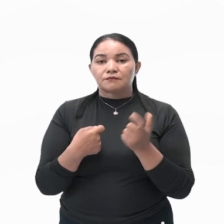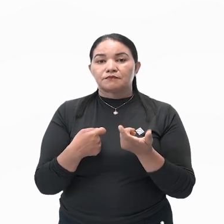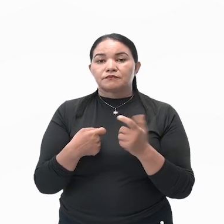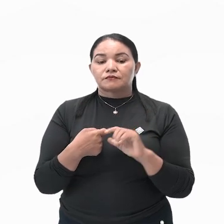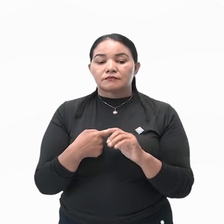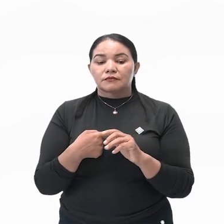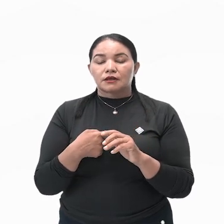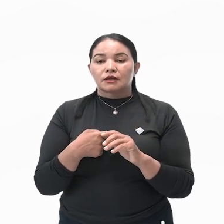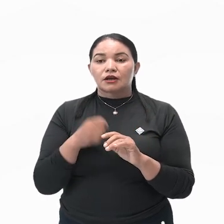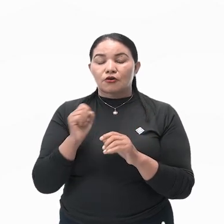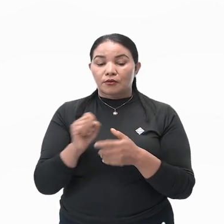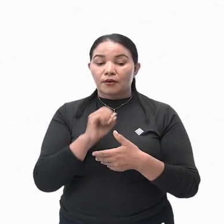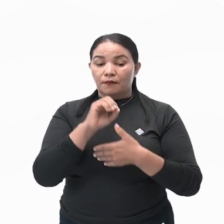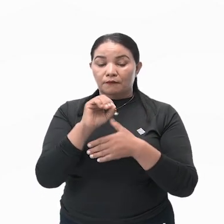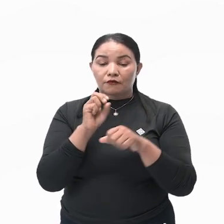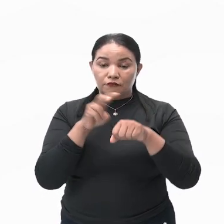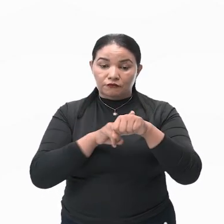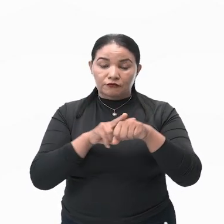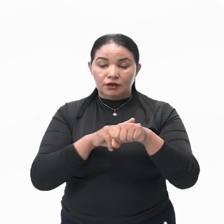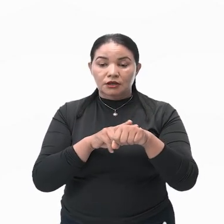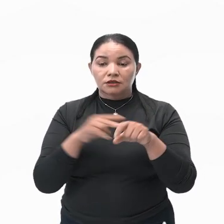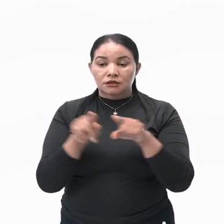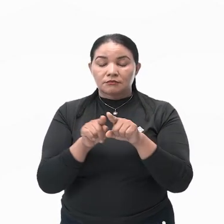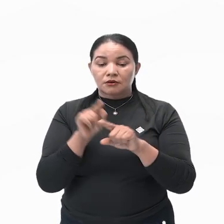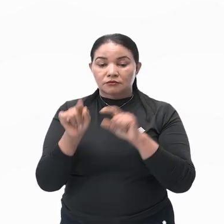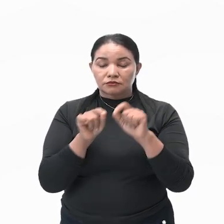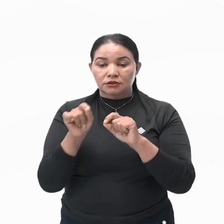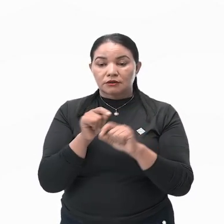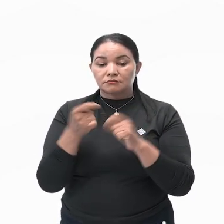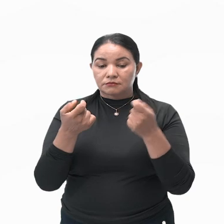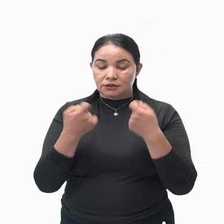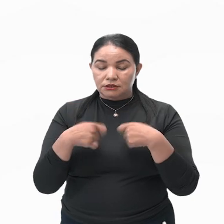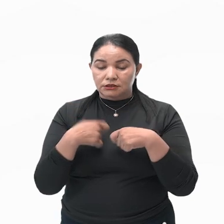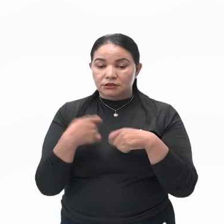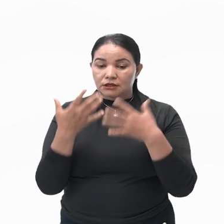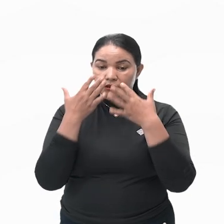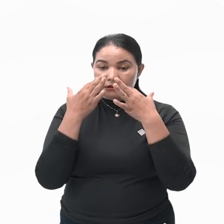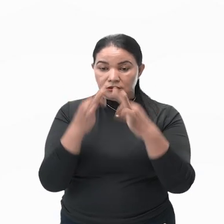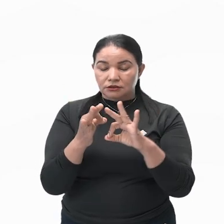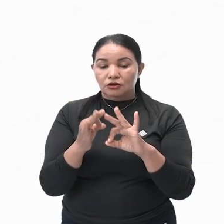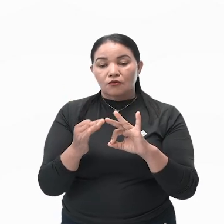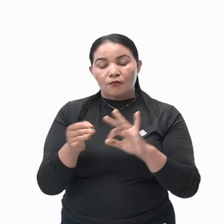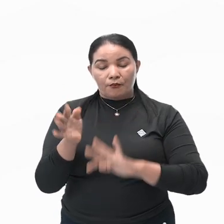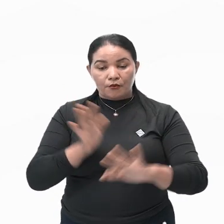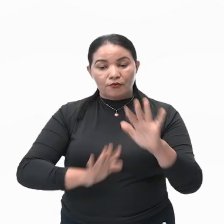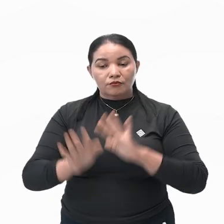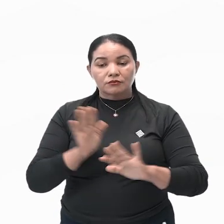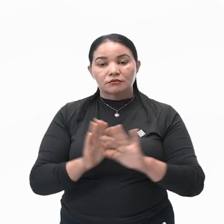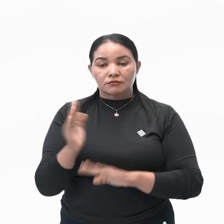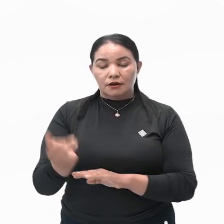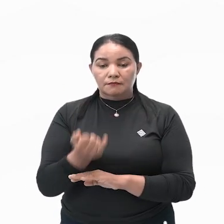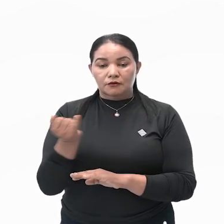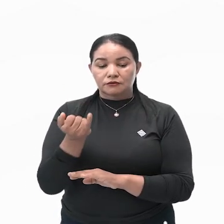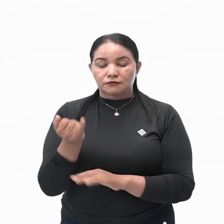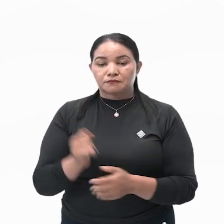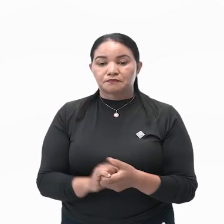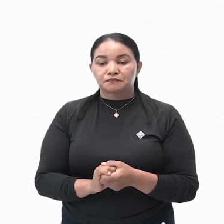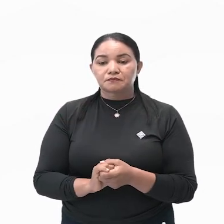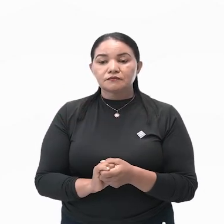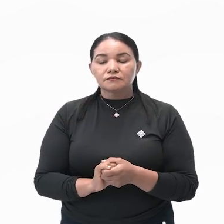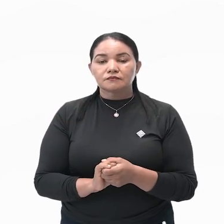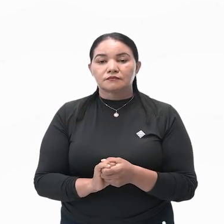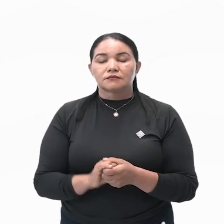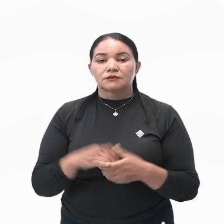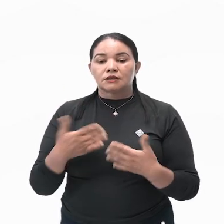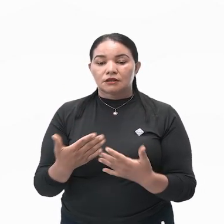movimentos sociais, nas redes sociais, e que a gente precisa, obviamente, cuidar dessa questão. A ética no uso